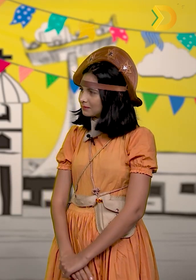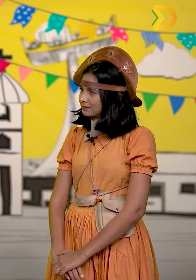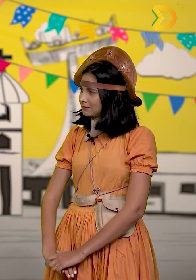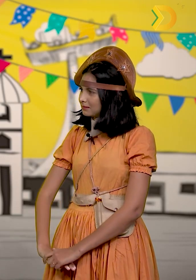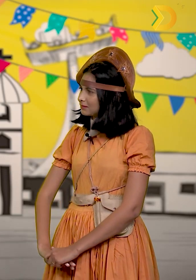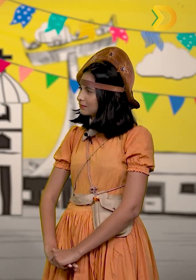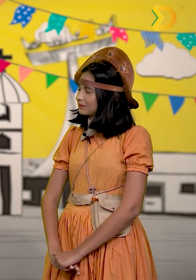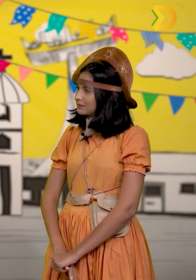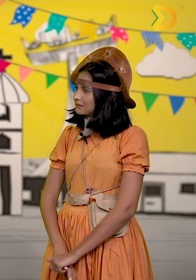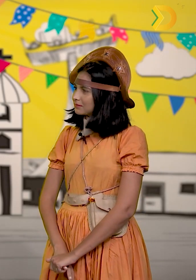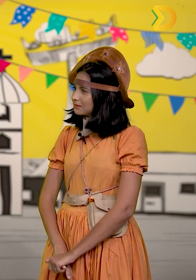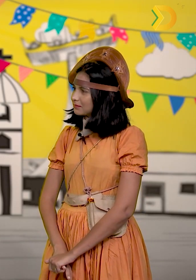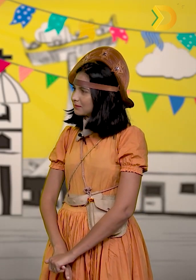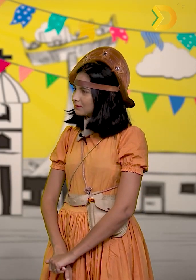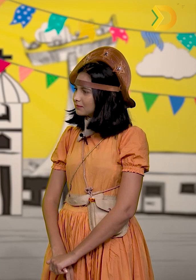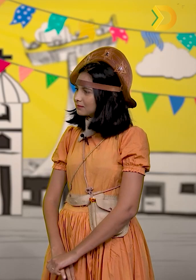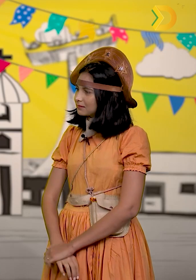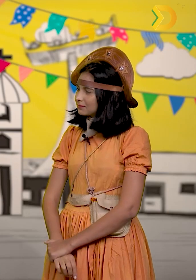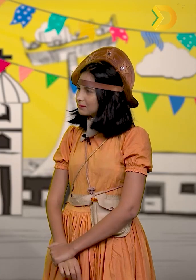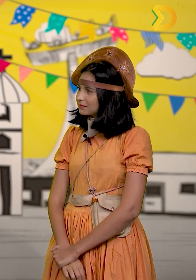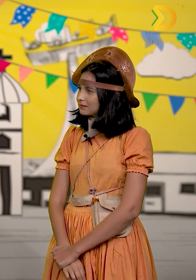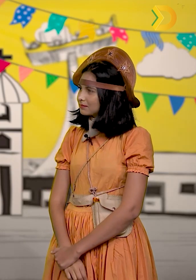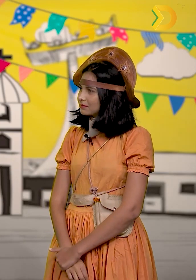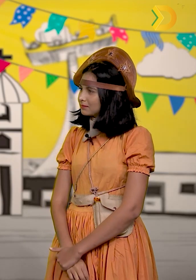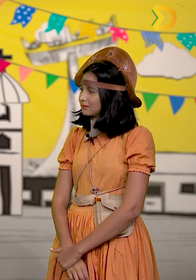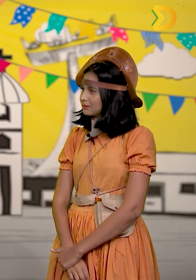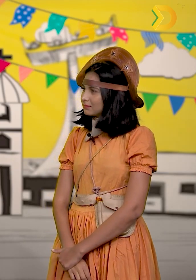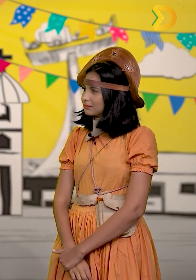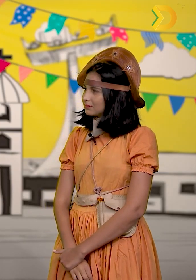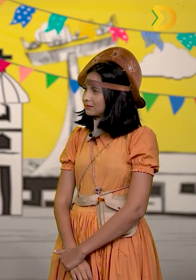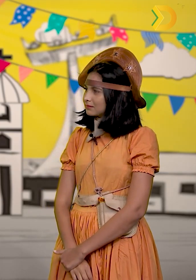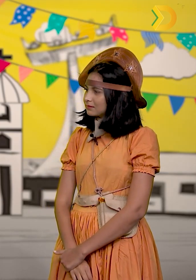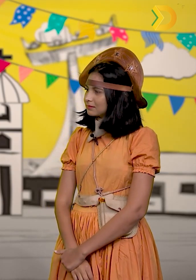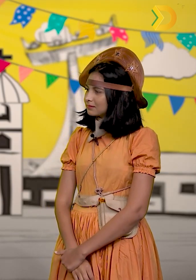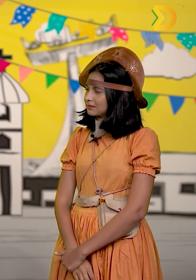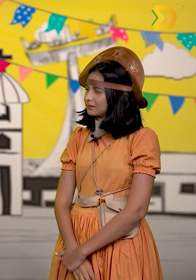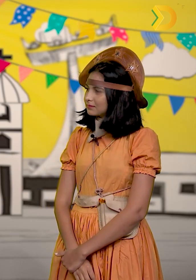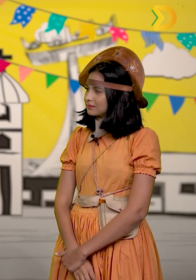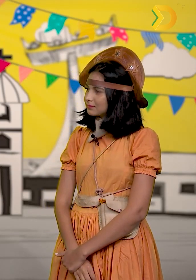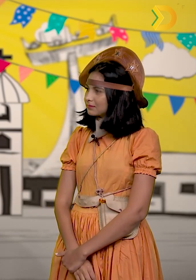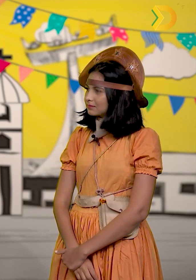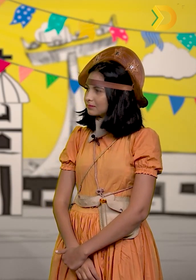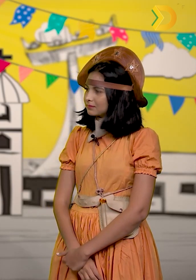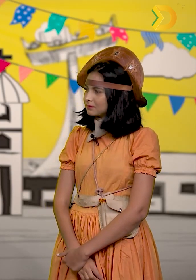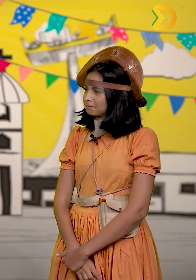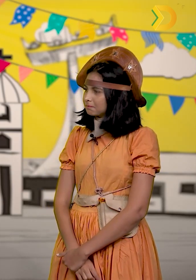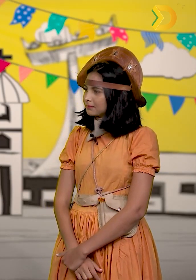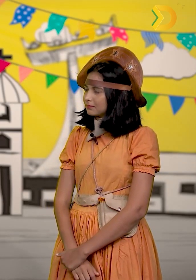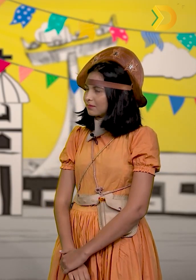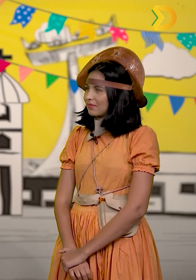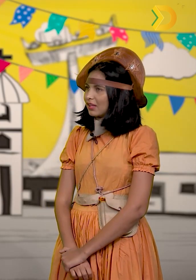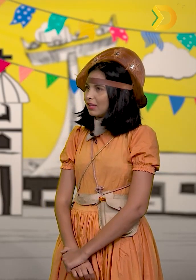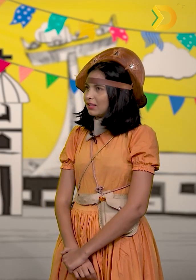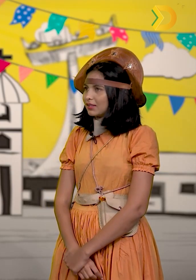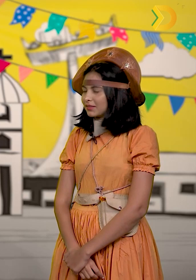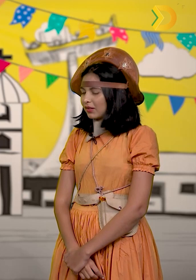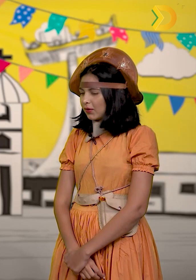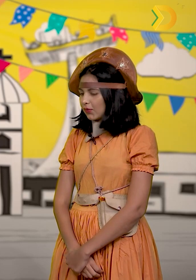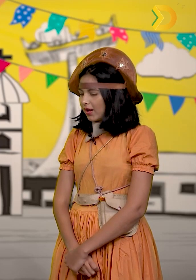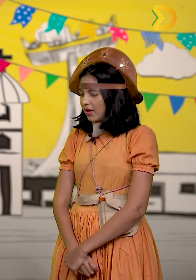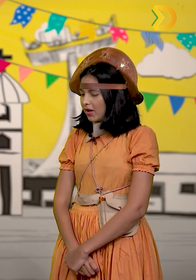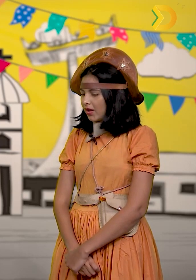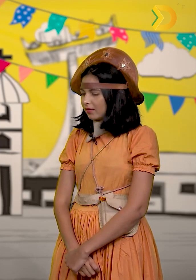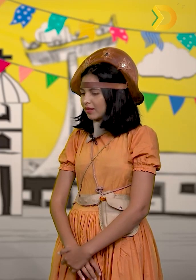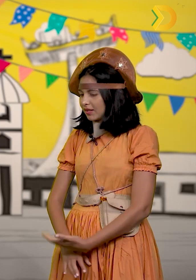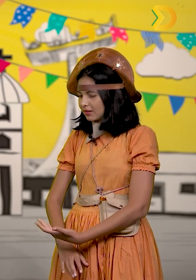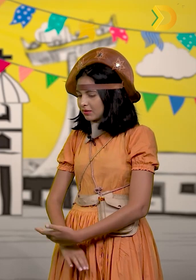da Candangolândia pros ensaios aí, percorrer essa distância. O que, que a arte, o movimento junino, representa pra você? Então,